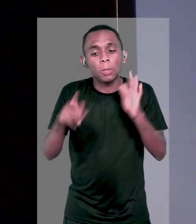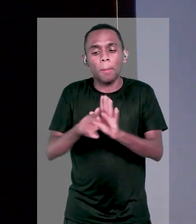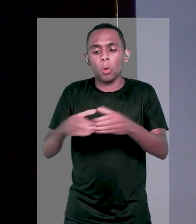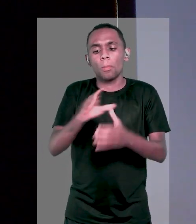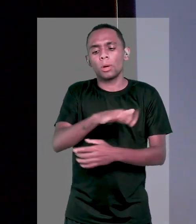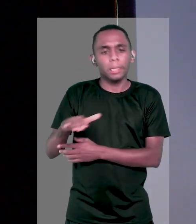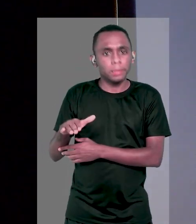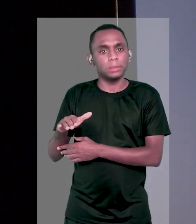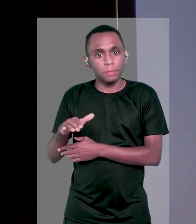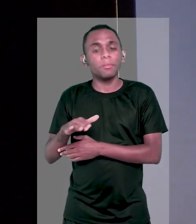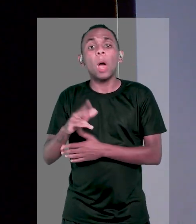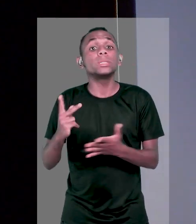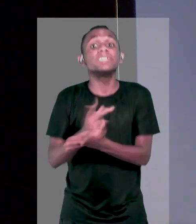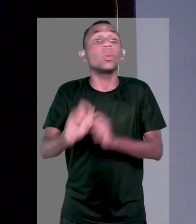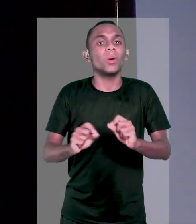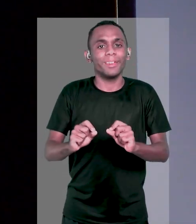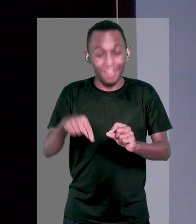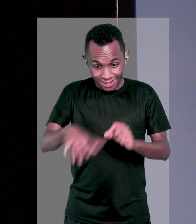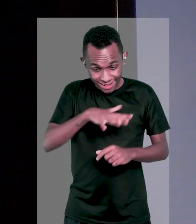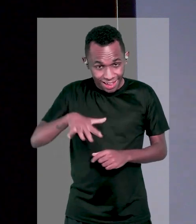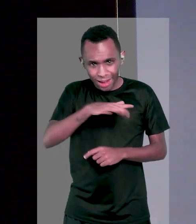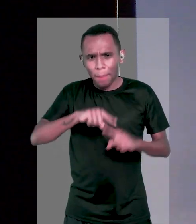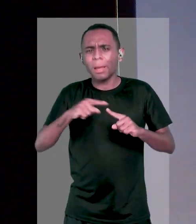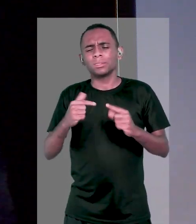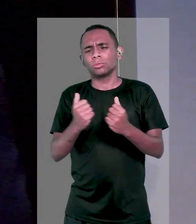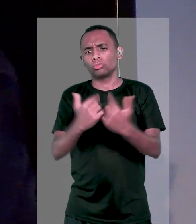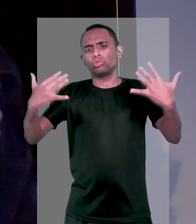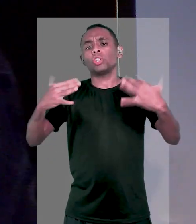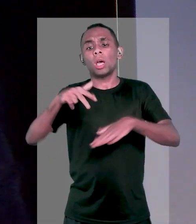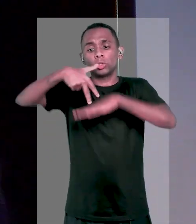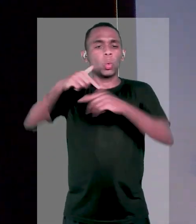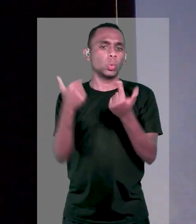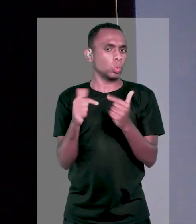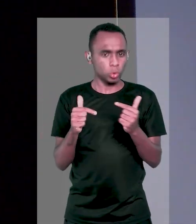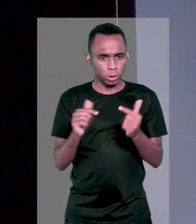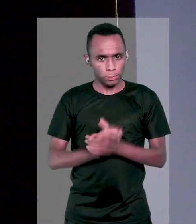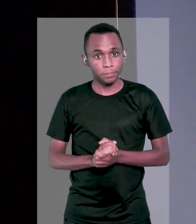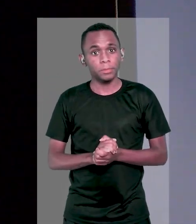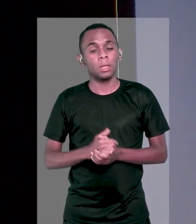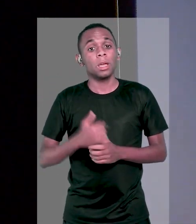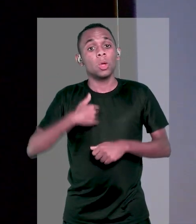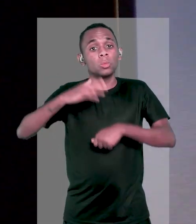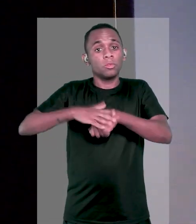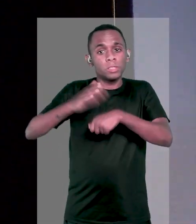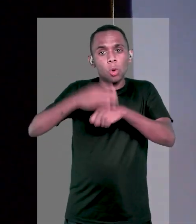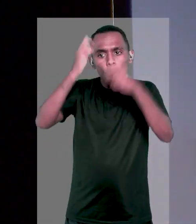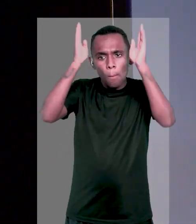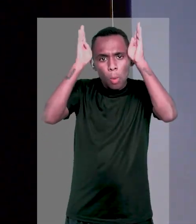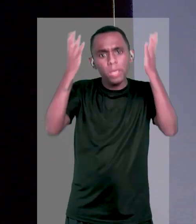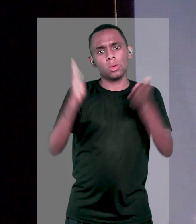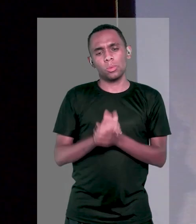anos, que eu comecei a minha vida. A gente fez um espetáculo infantil que chama Uniduintê, o que vai acontecer nesse espaço,